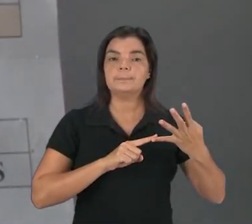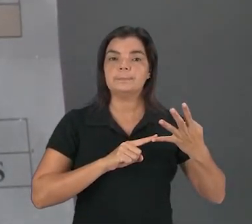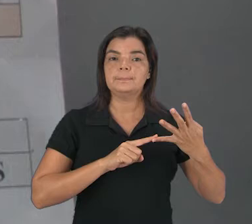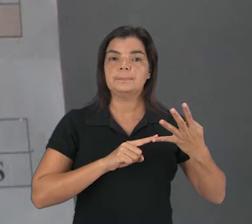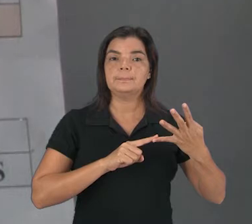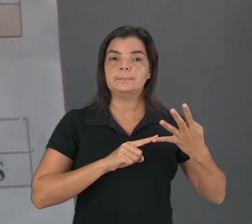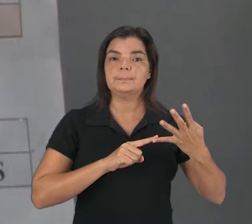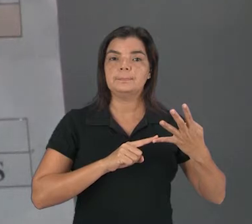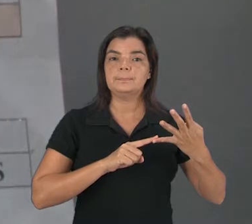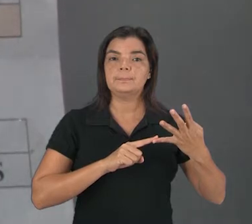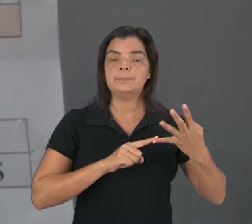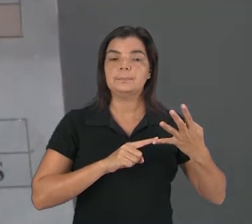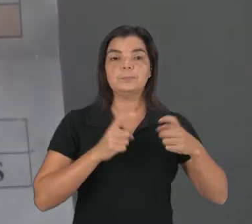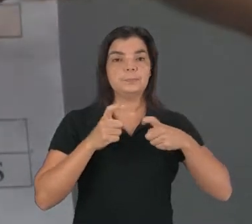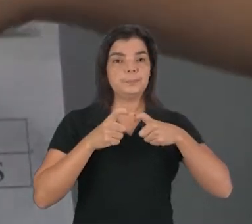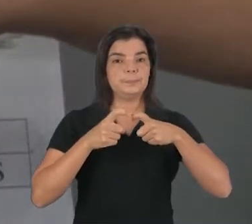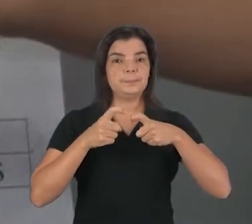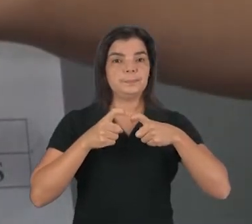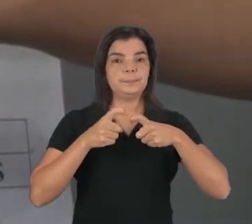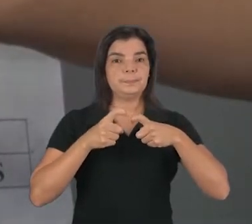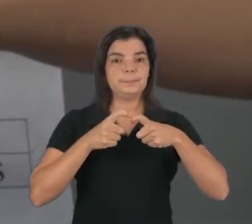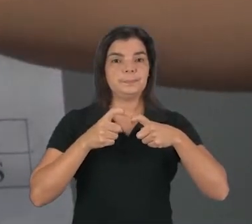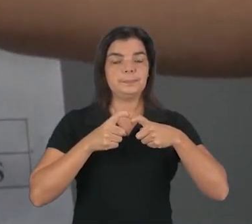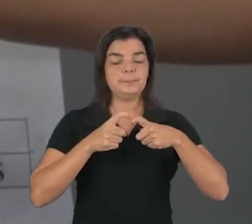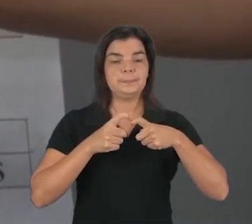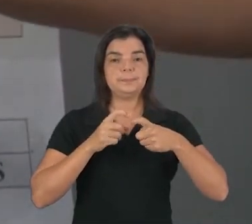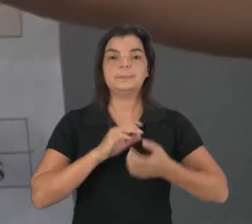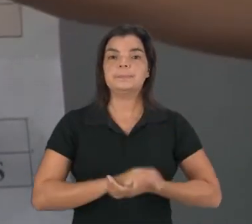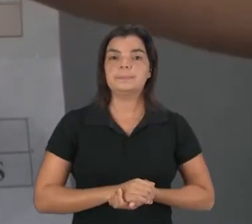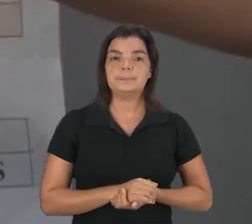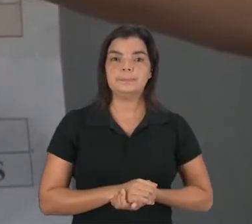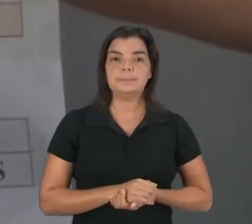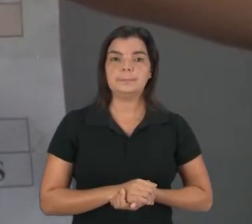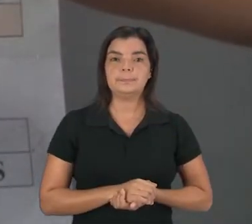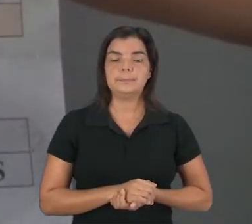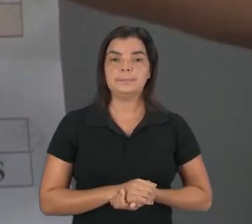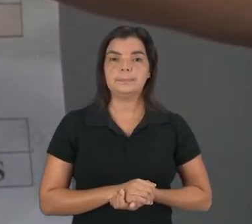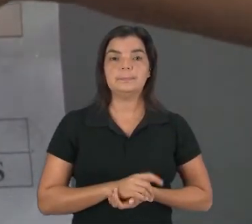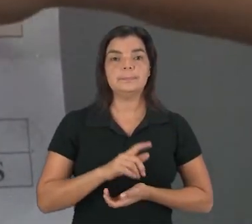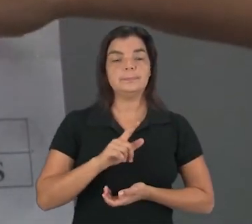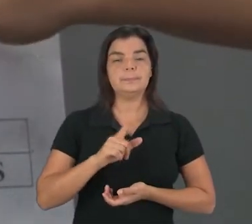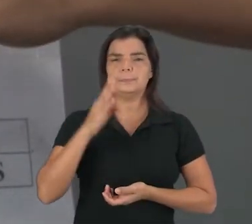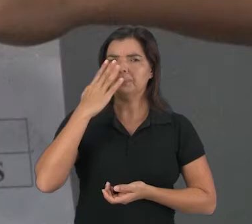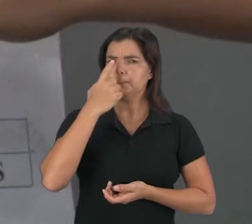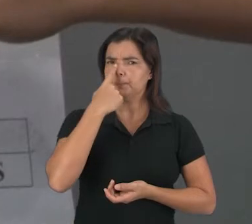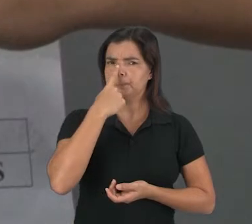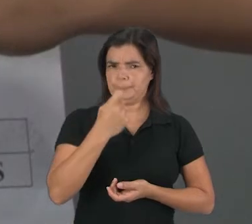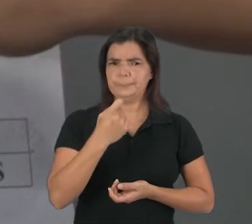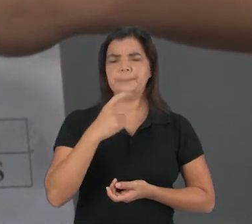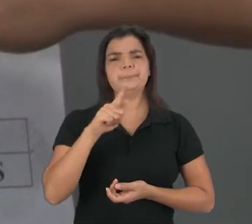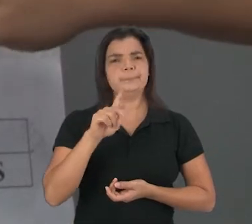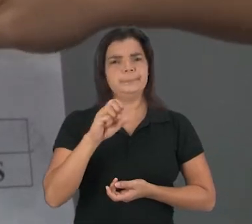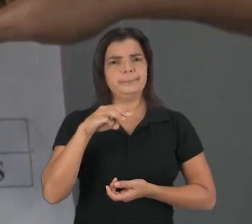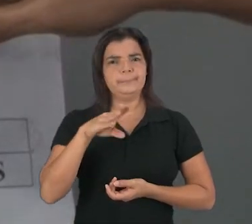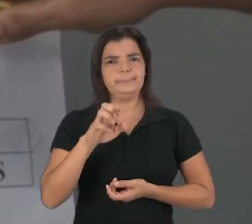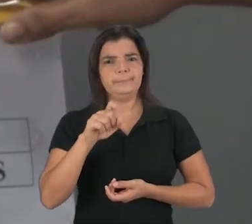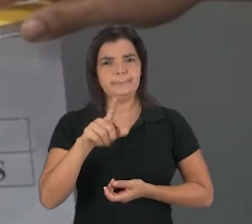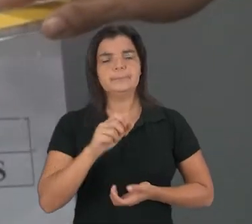bem, médico. A próxima, gambá. Seguindo,